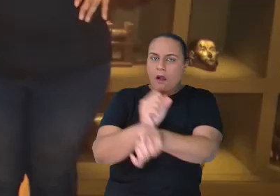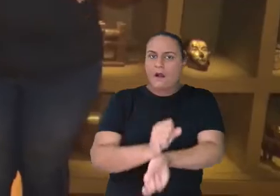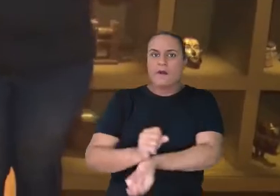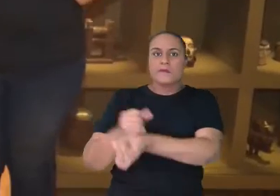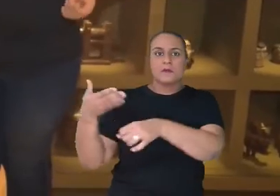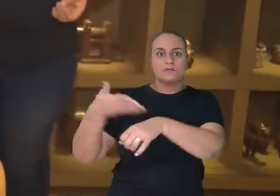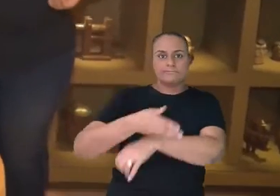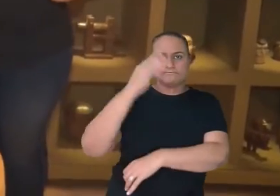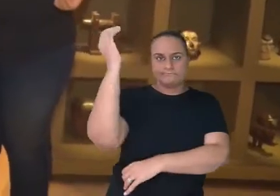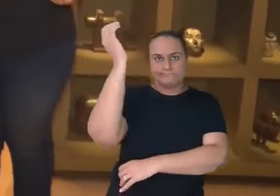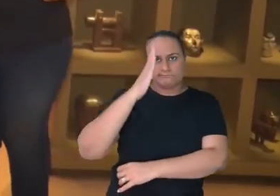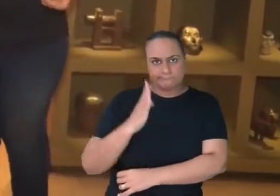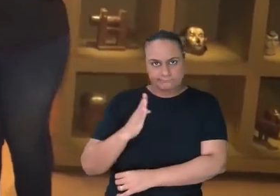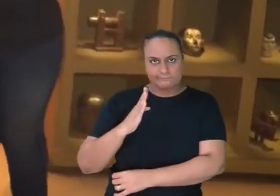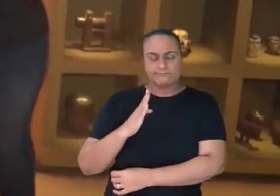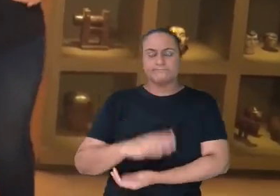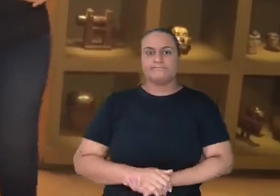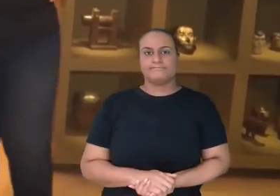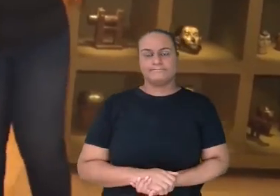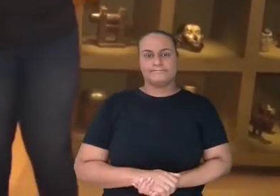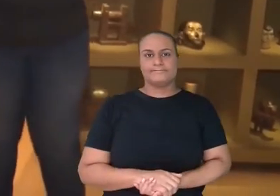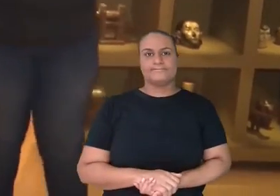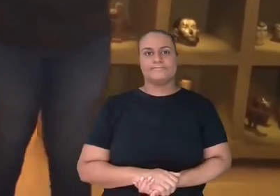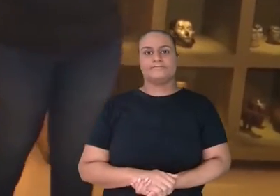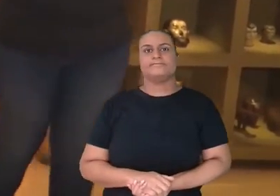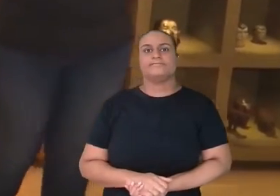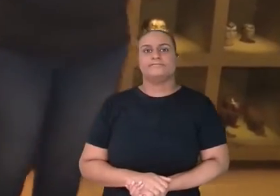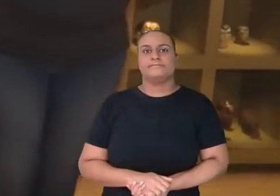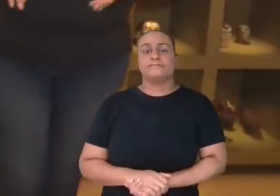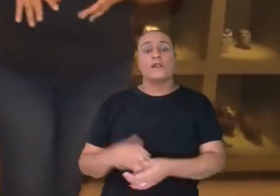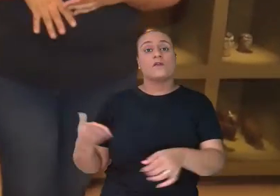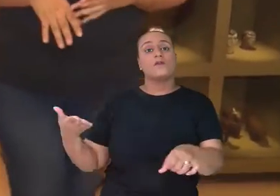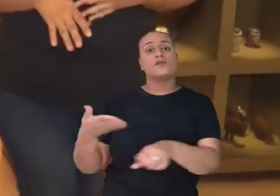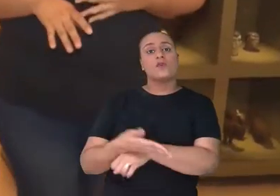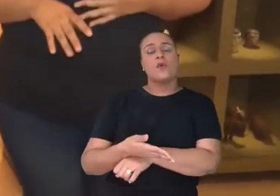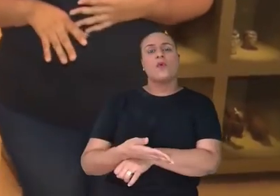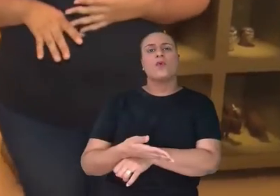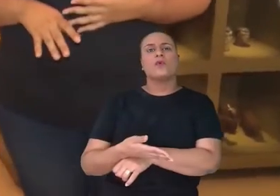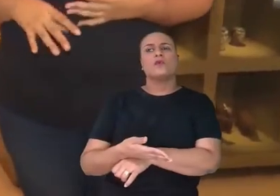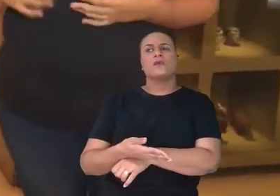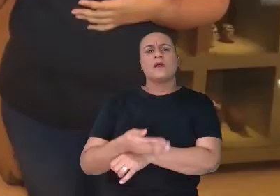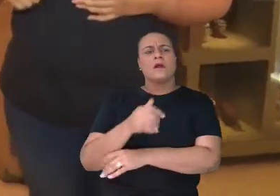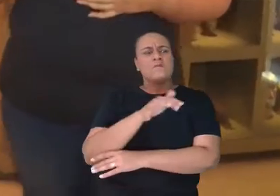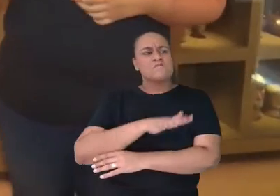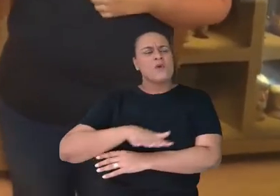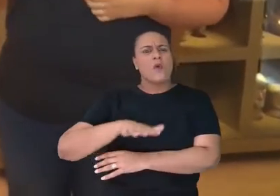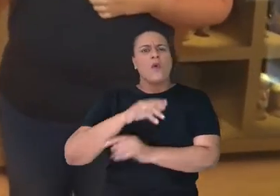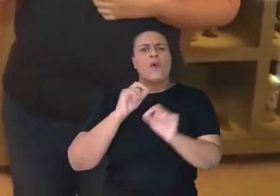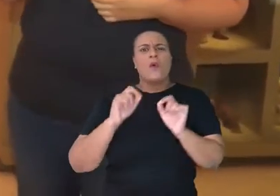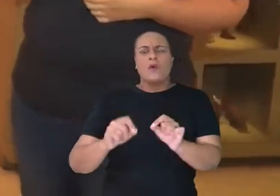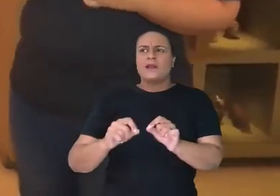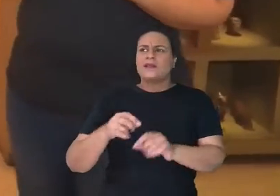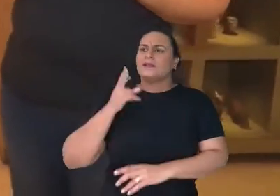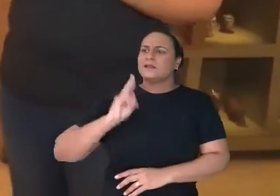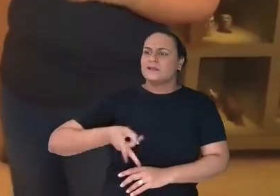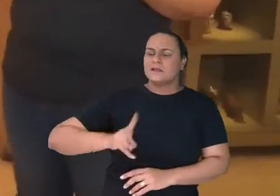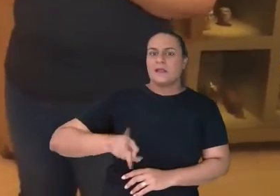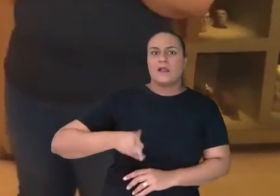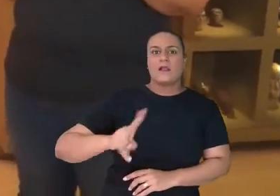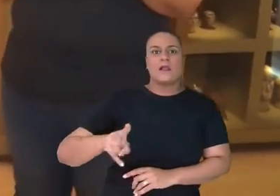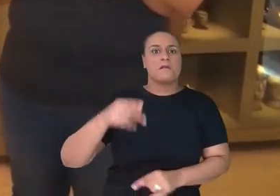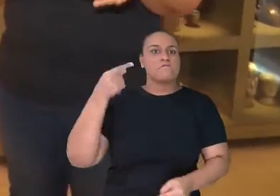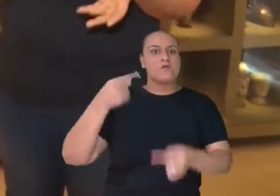Brasil, elas eram inseridas em um contexto que o tempo todo coibia